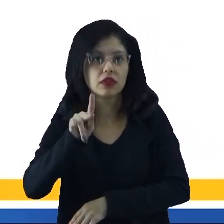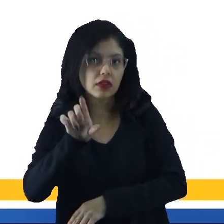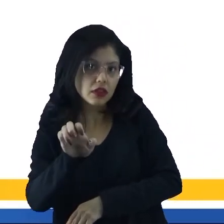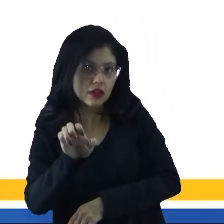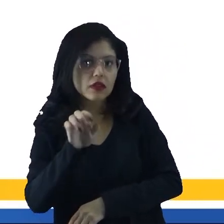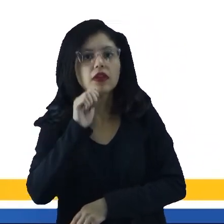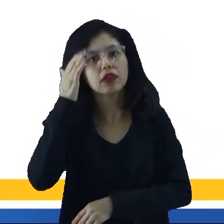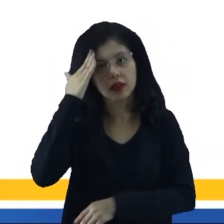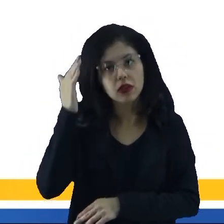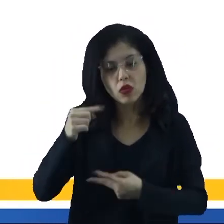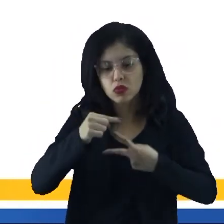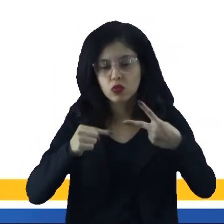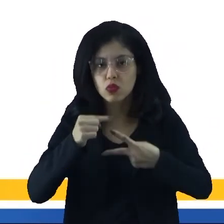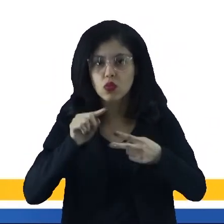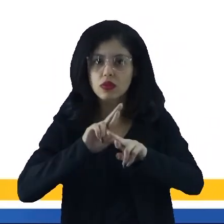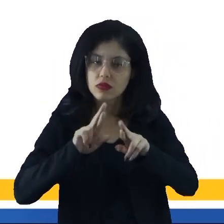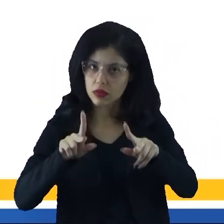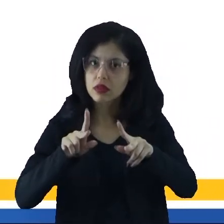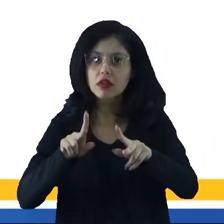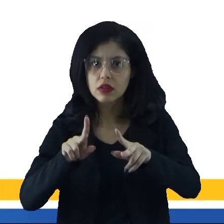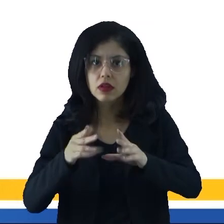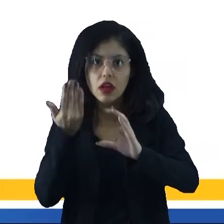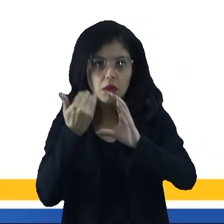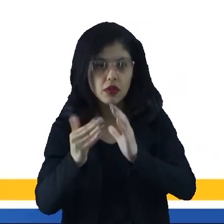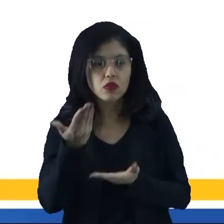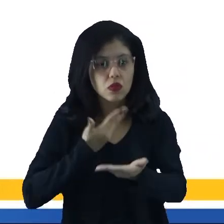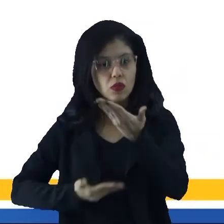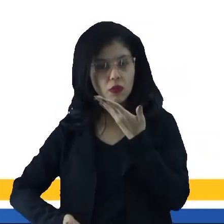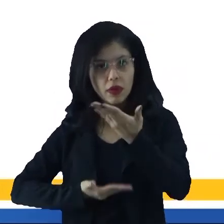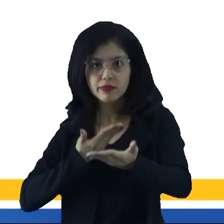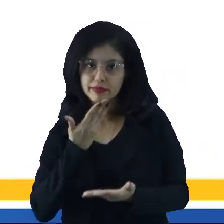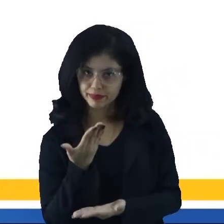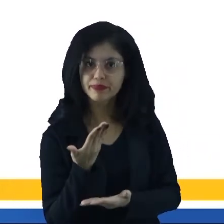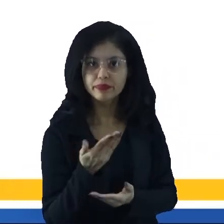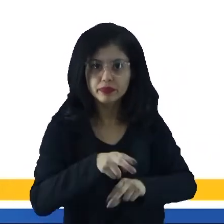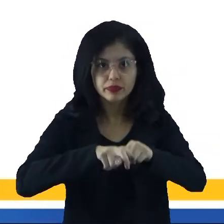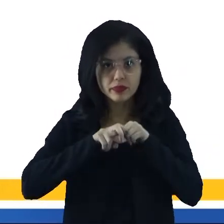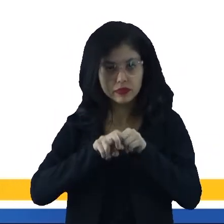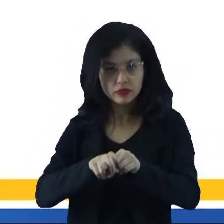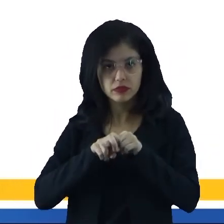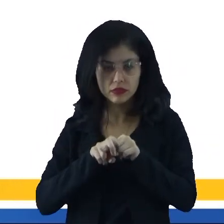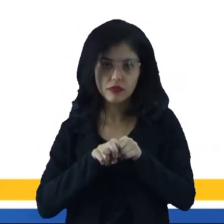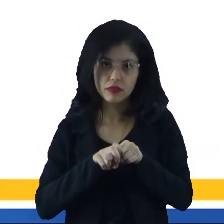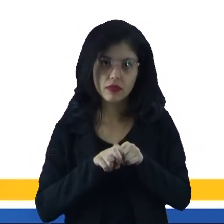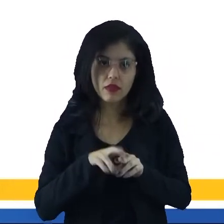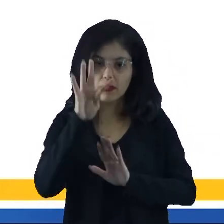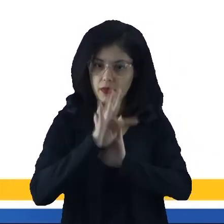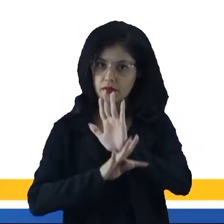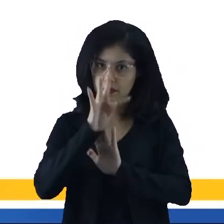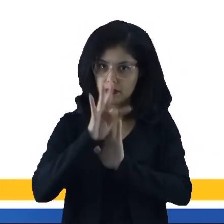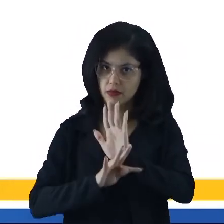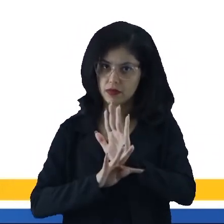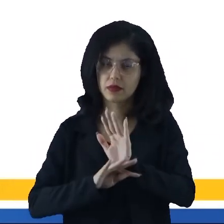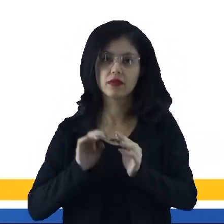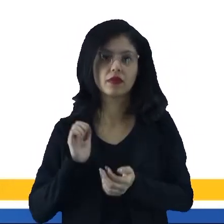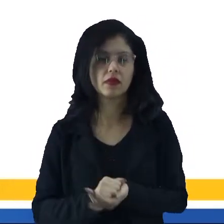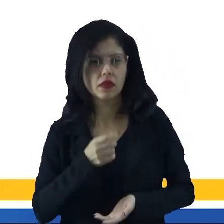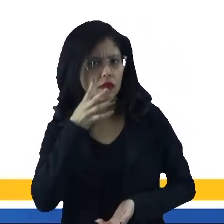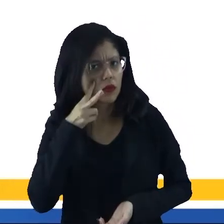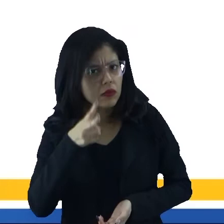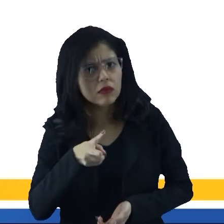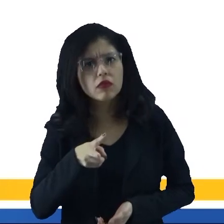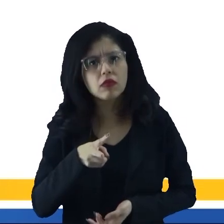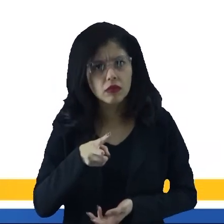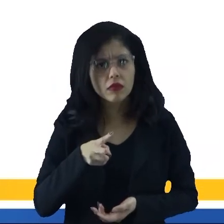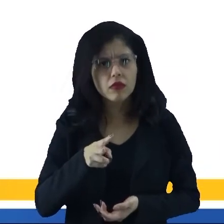2 formas diferentes a mensagem aí compartilhada. Então, por isso que nesse texto, você observar aí, é interessante você não